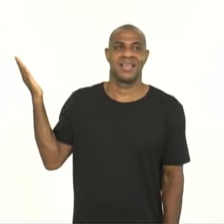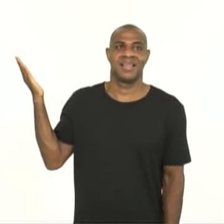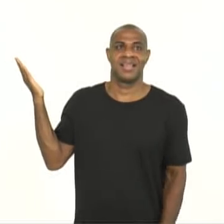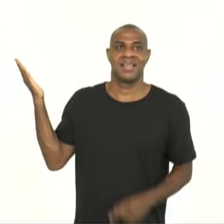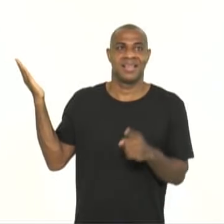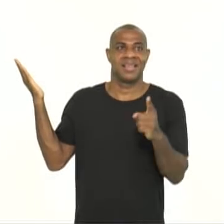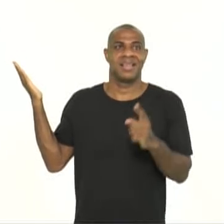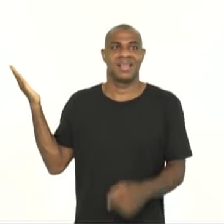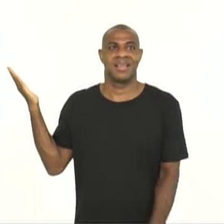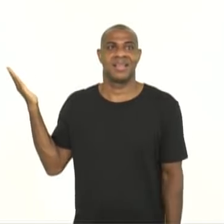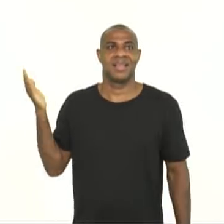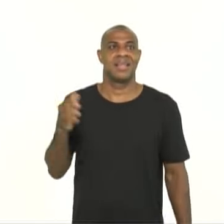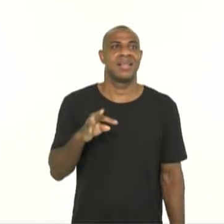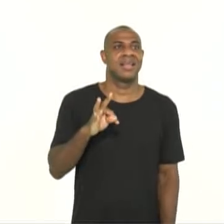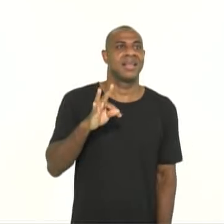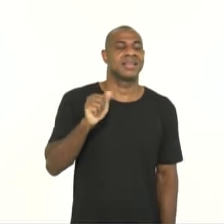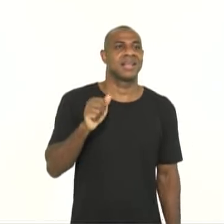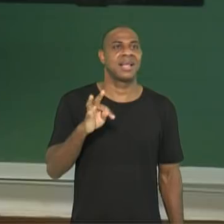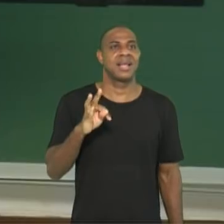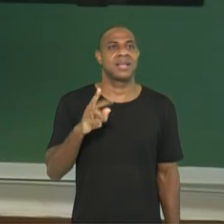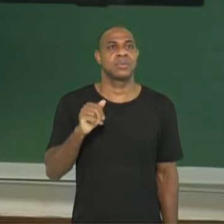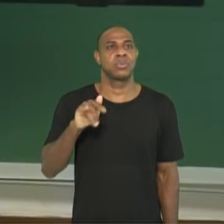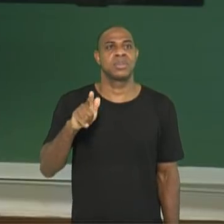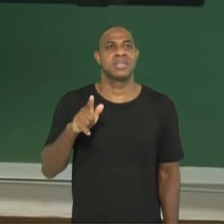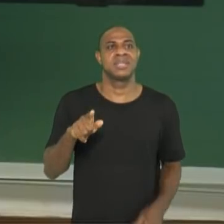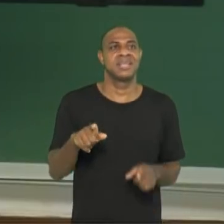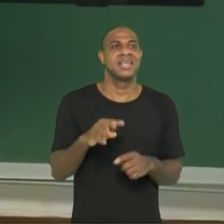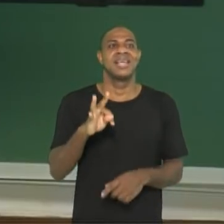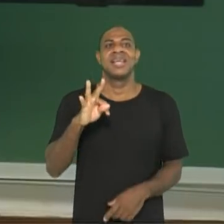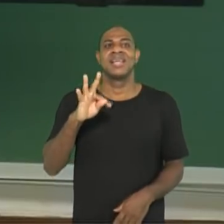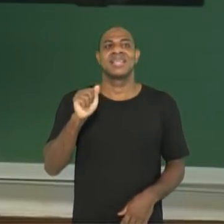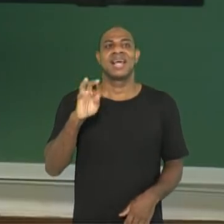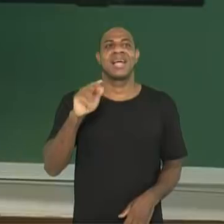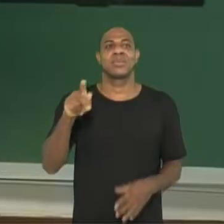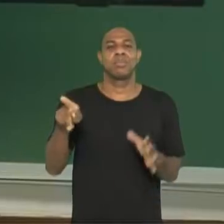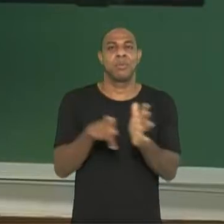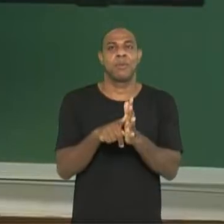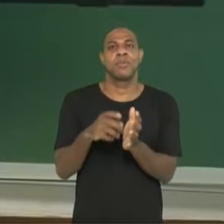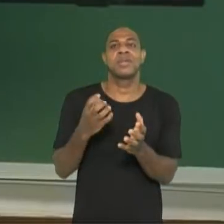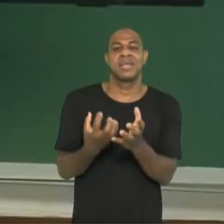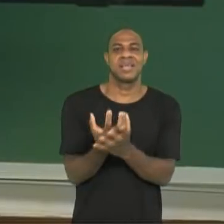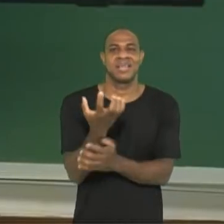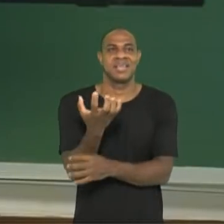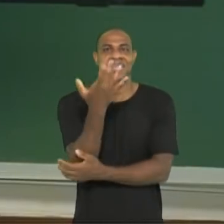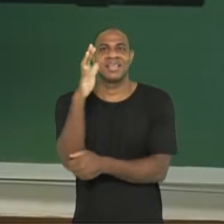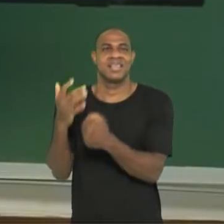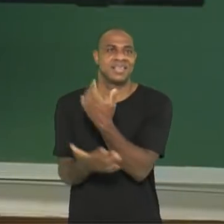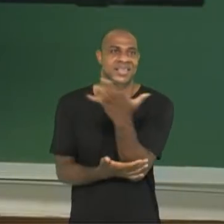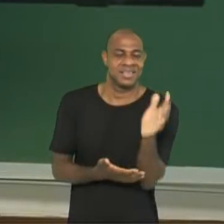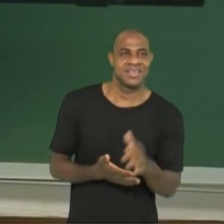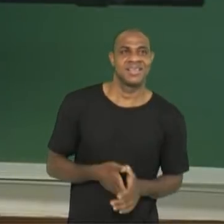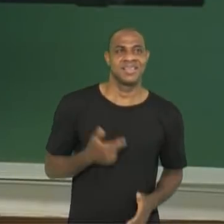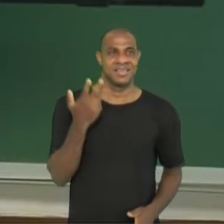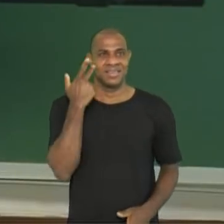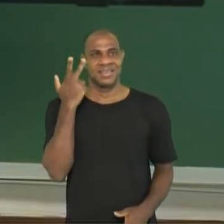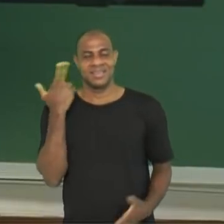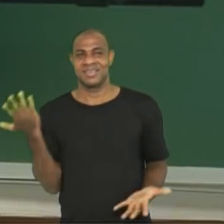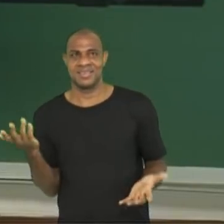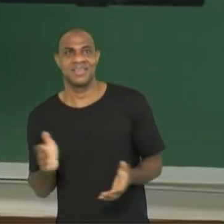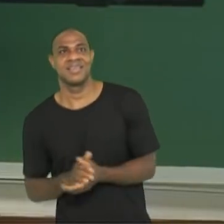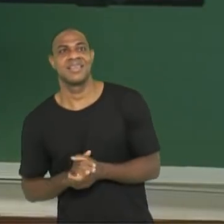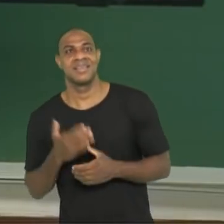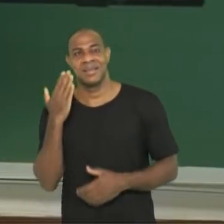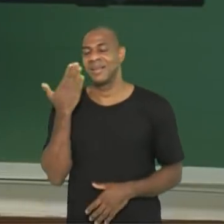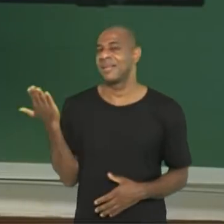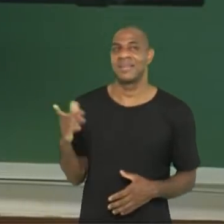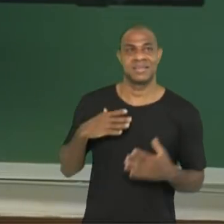não é aquático é o tatuzinho de jardim, o tatu-bolinha. Esses animais têm o que em comum, além de serem artrópodes?